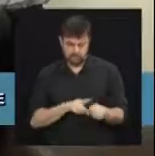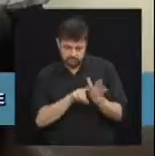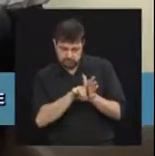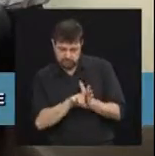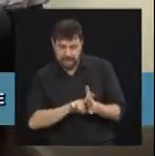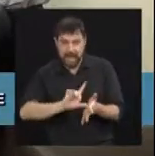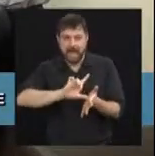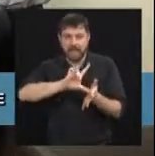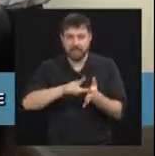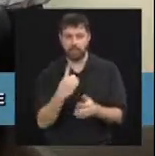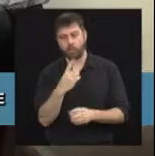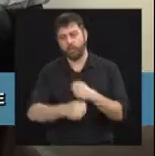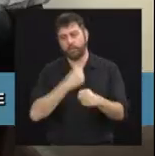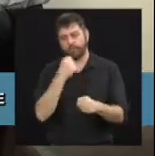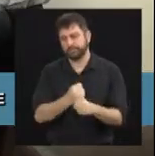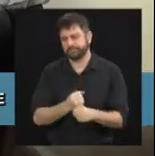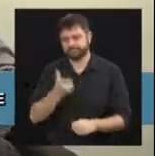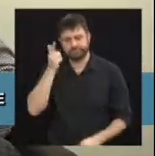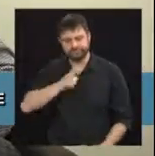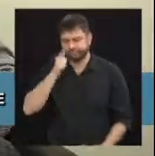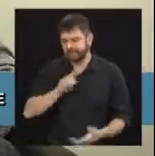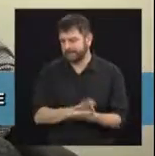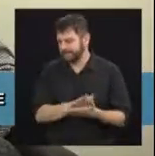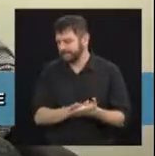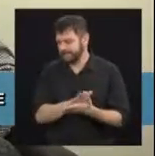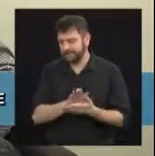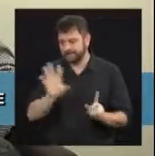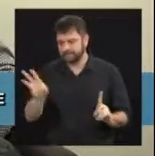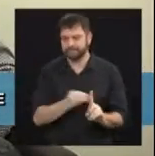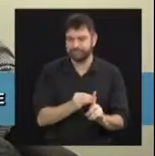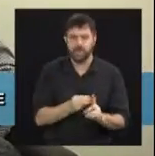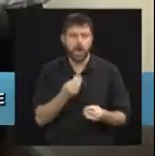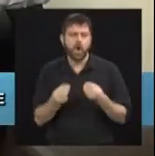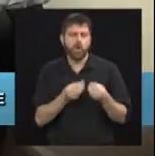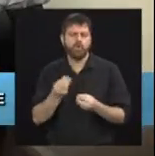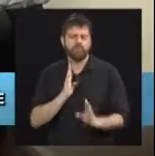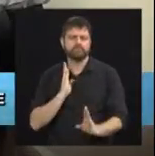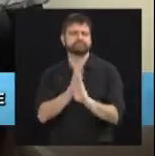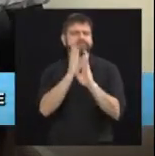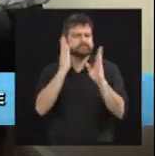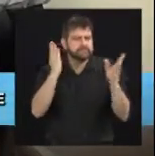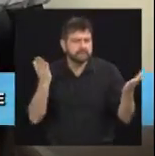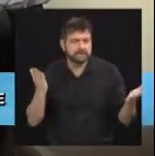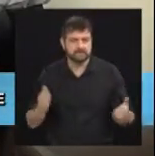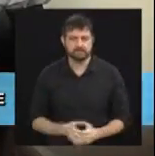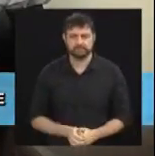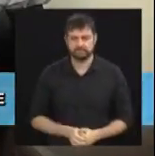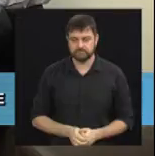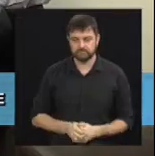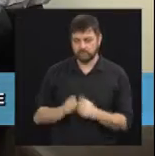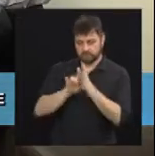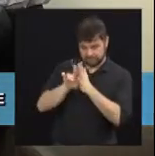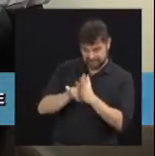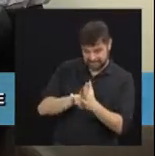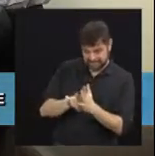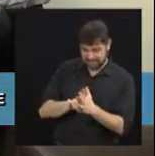feito só depois de um ano de tentativa mesmo. E como que a gente faz esse diagnóstico? Como é feito? O diagnóstico